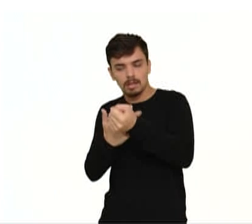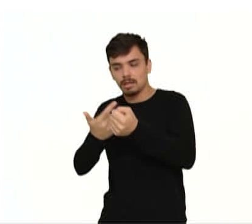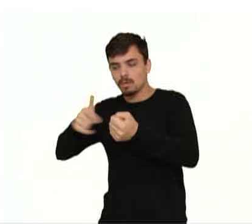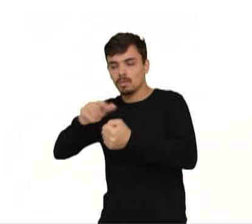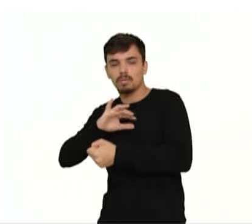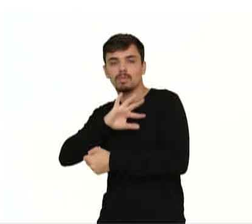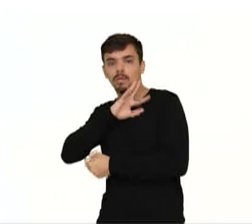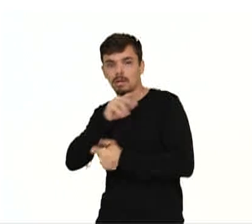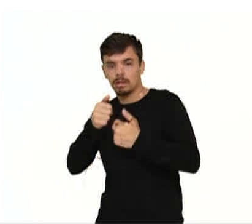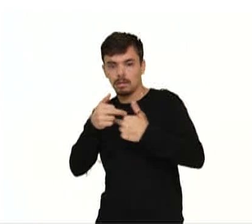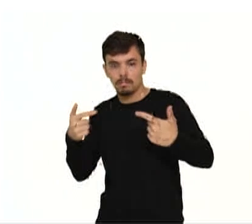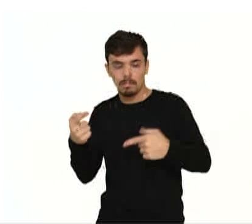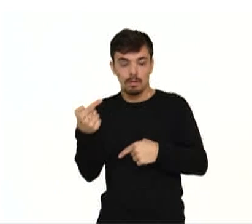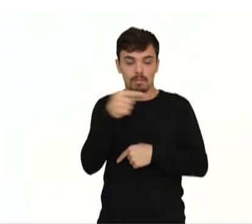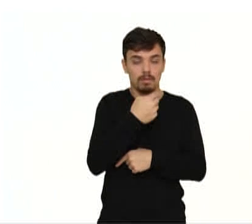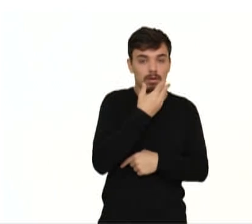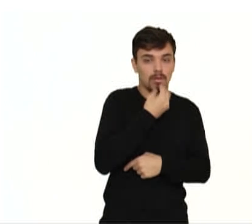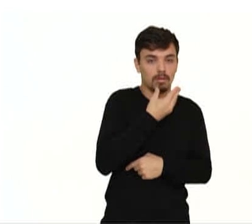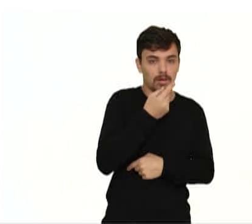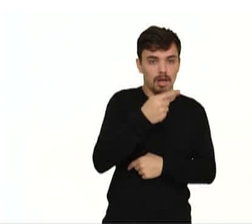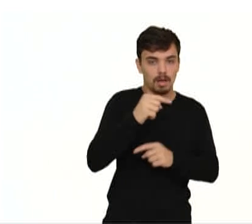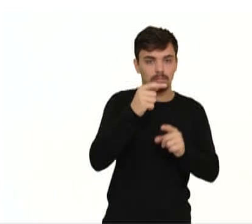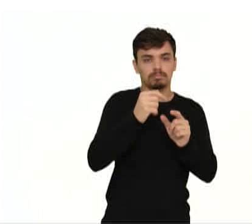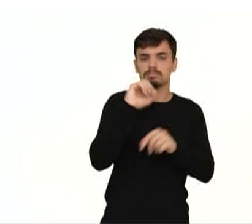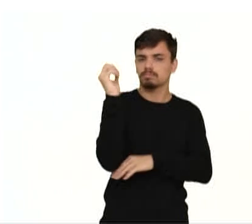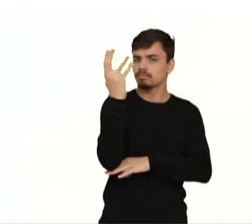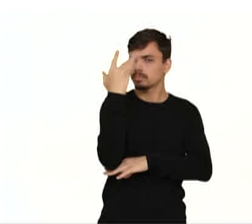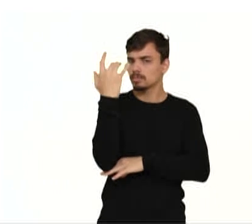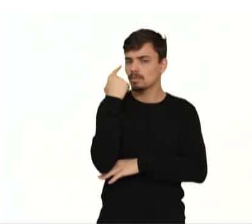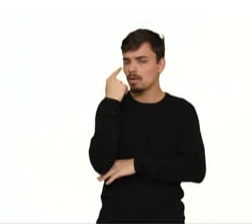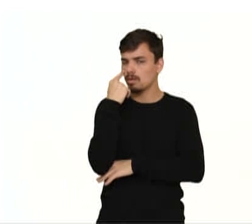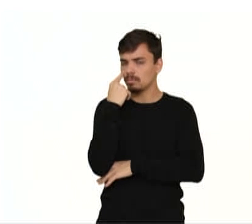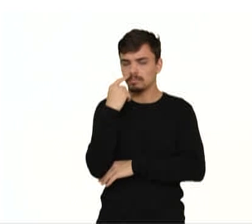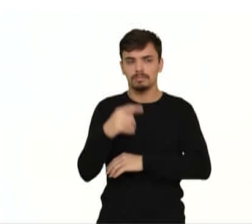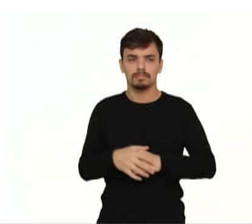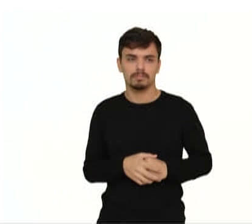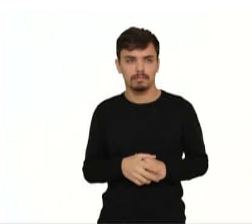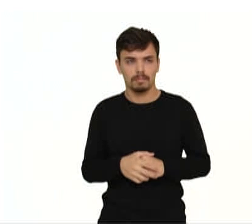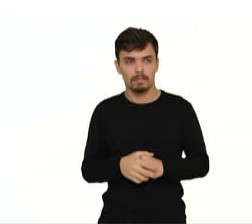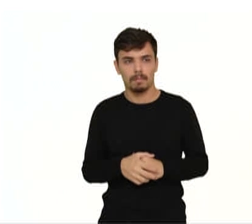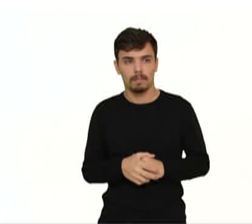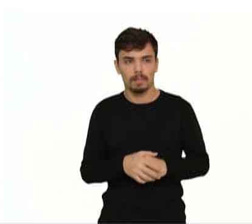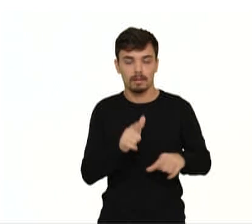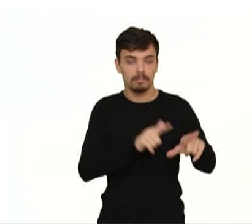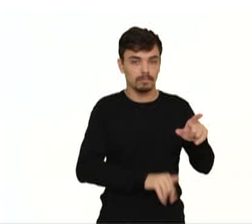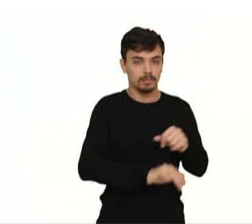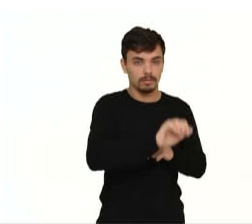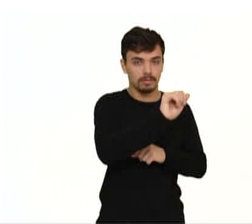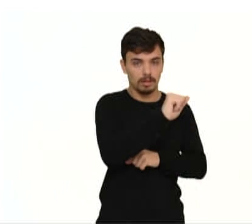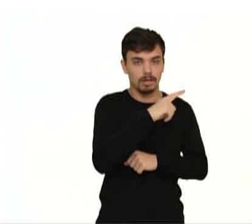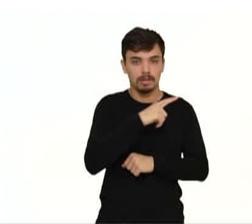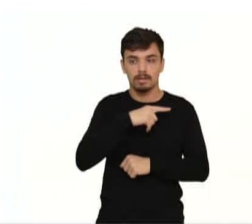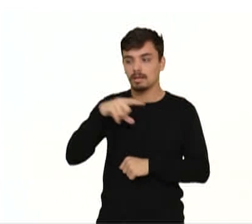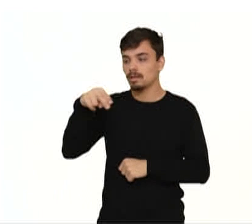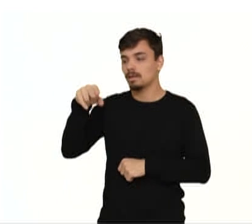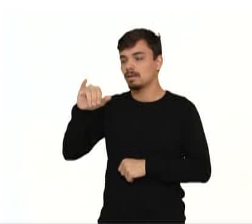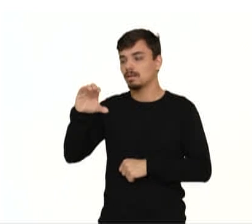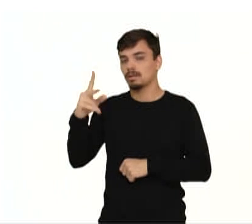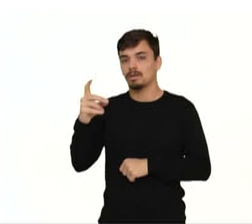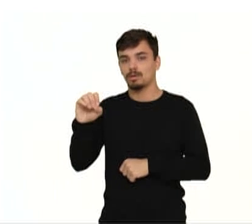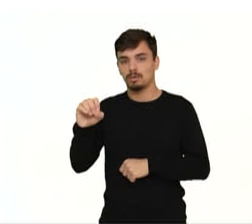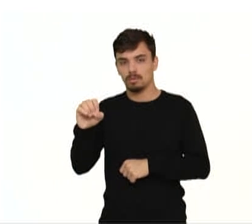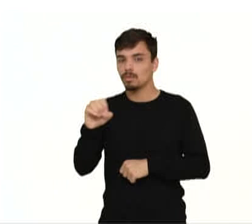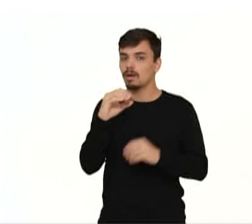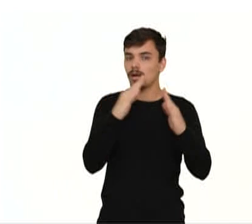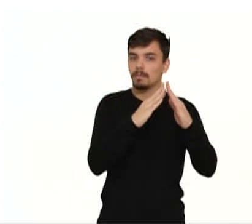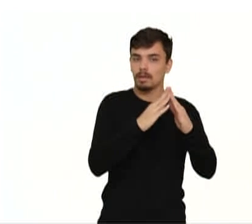de plantas. Pode-se afirmar que os machos e fêmeas ocupam: letra A, mesmo nicho ecológico e habitat?